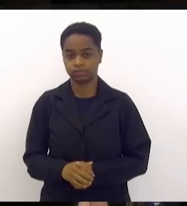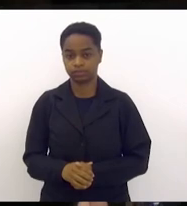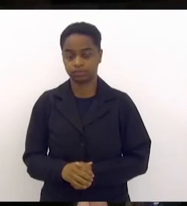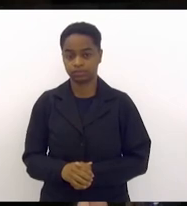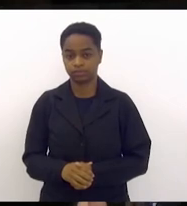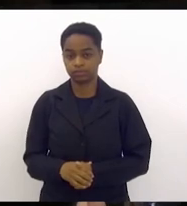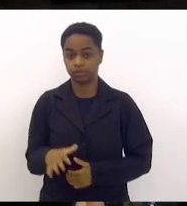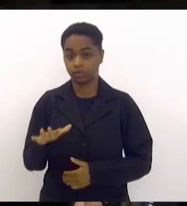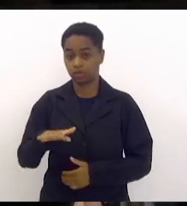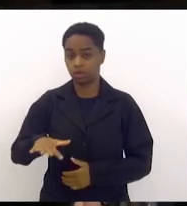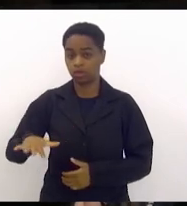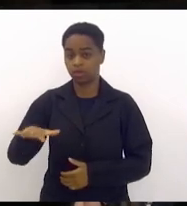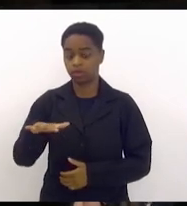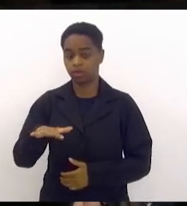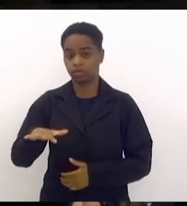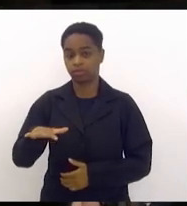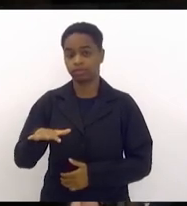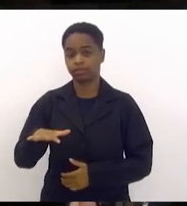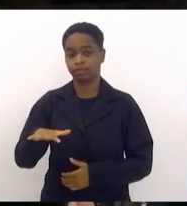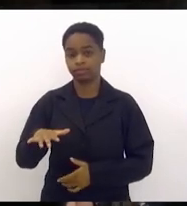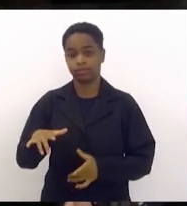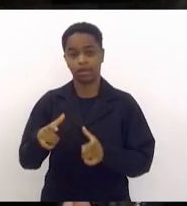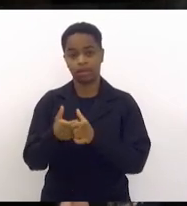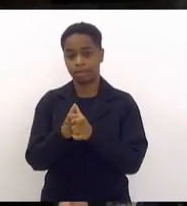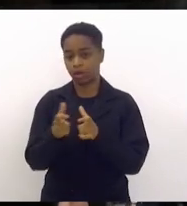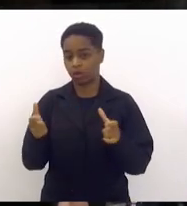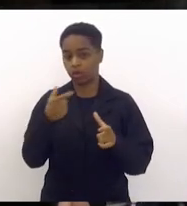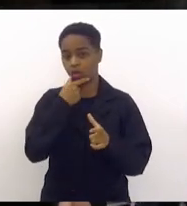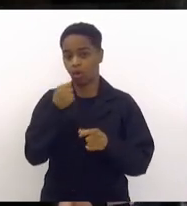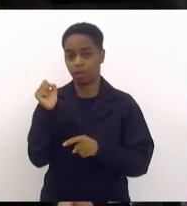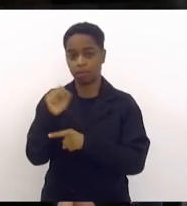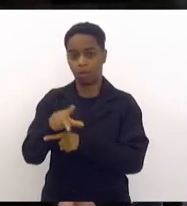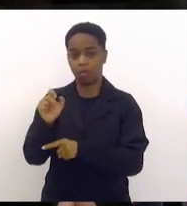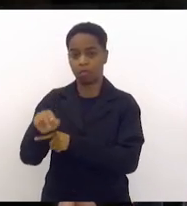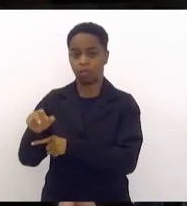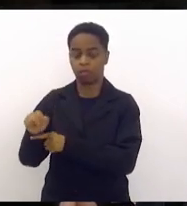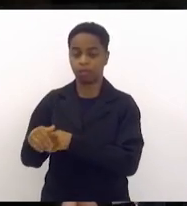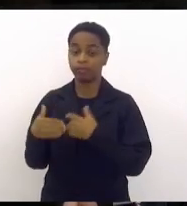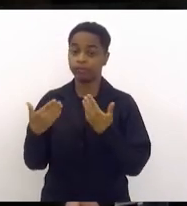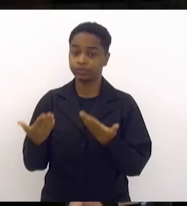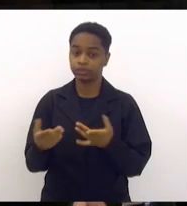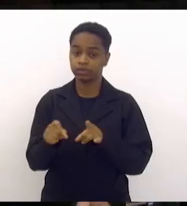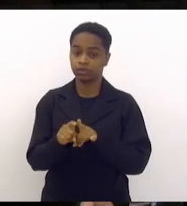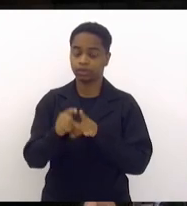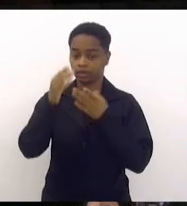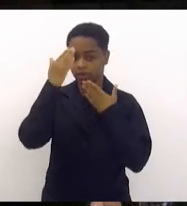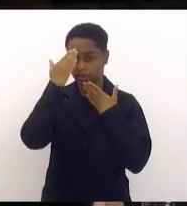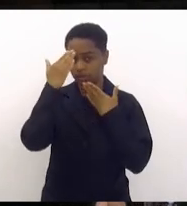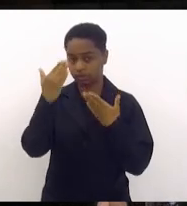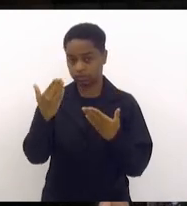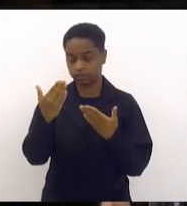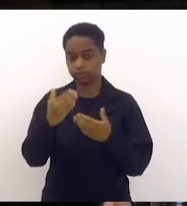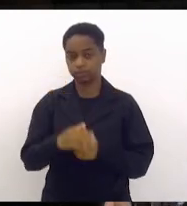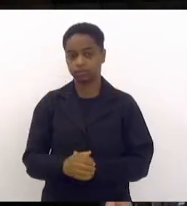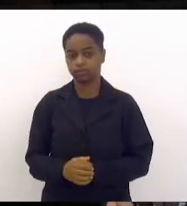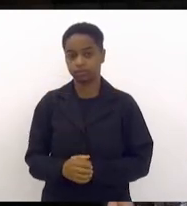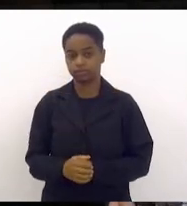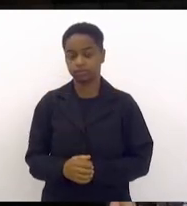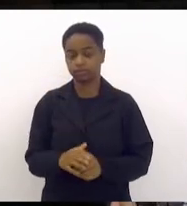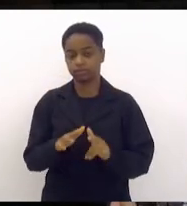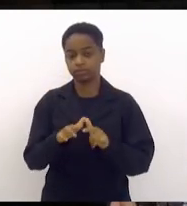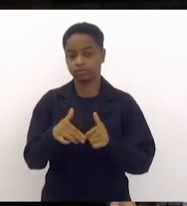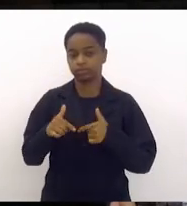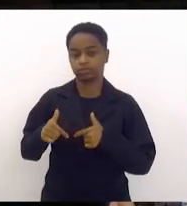setor que eminentemente é masculino e agradecer muito também né pelos trabalhos que